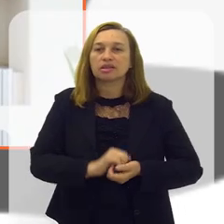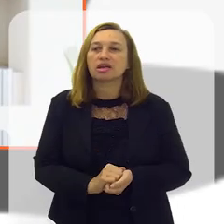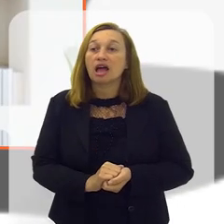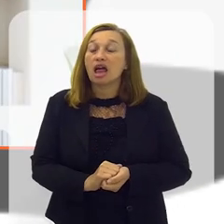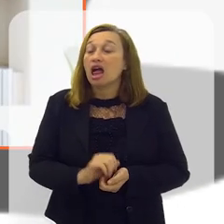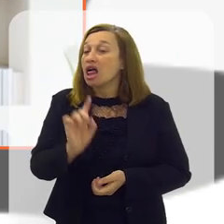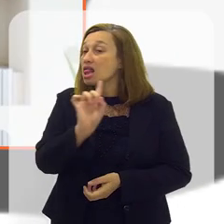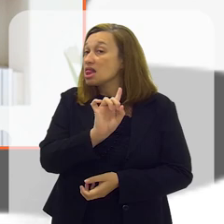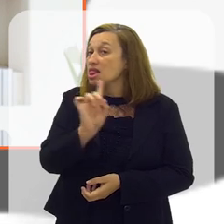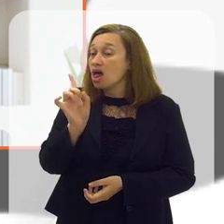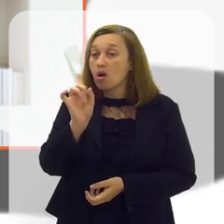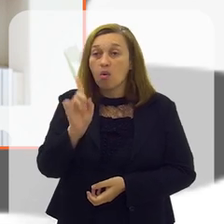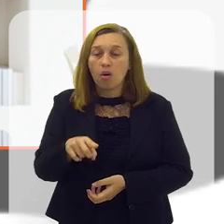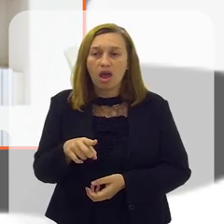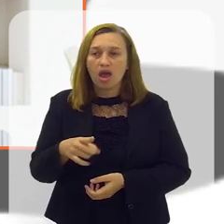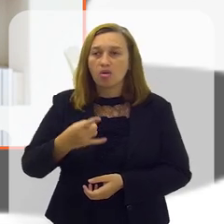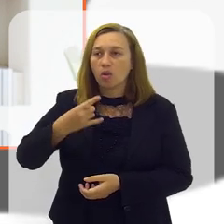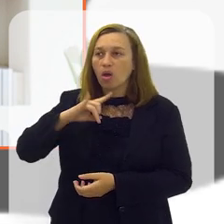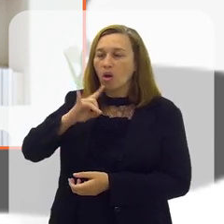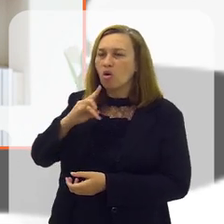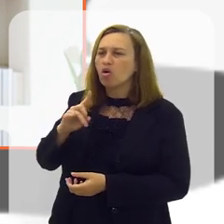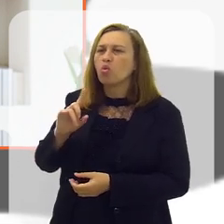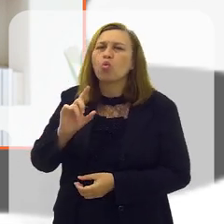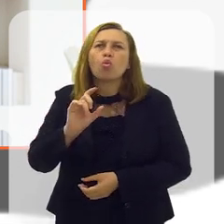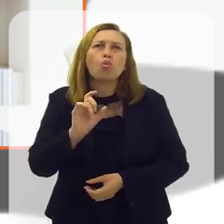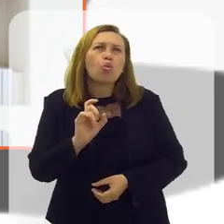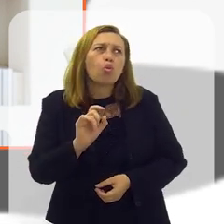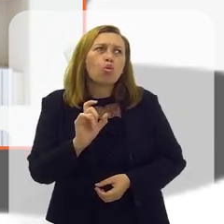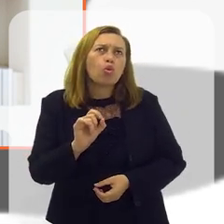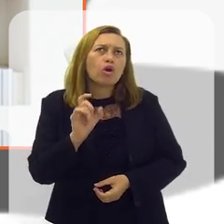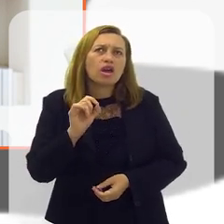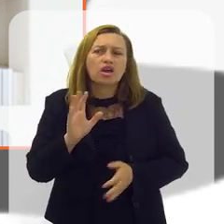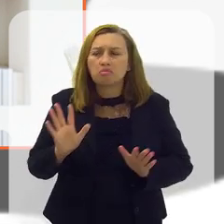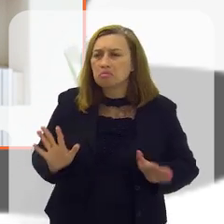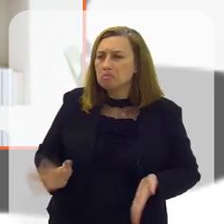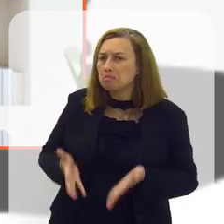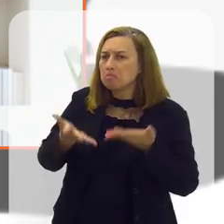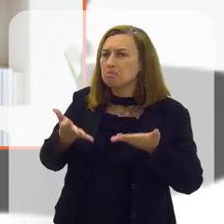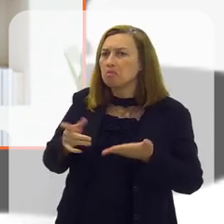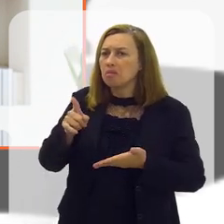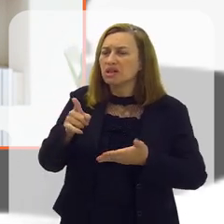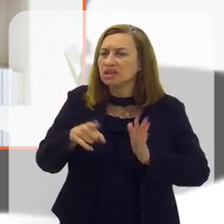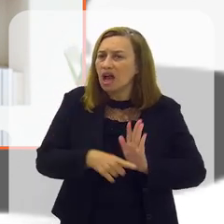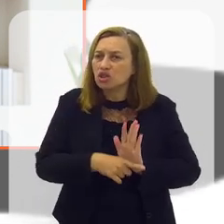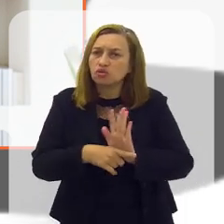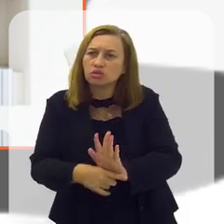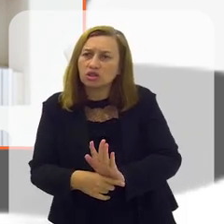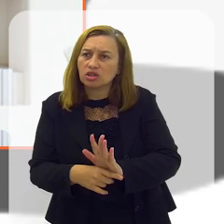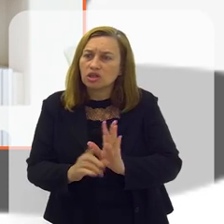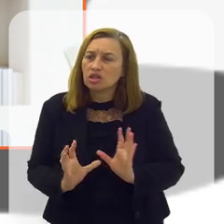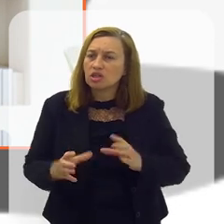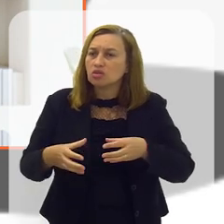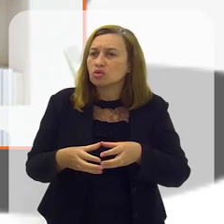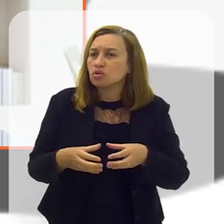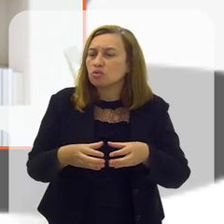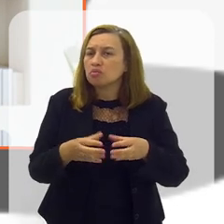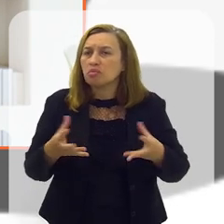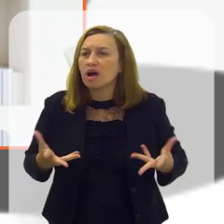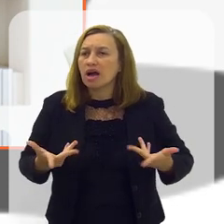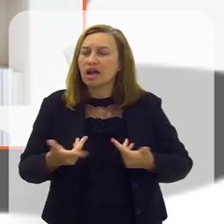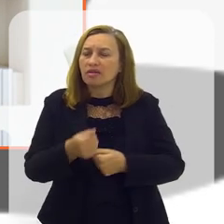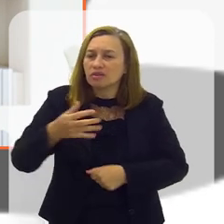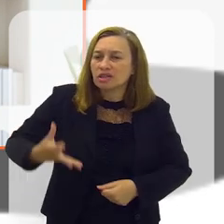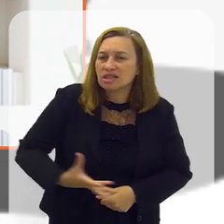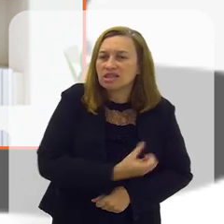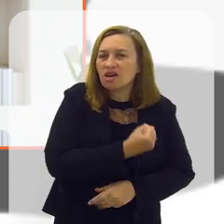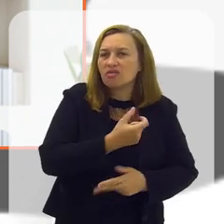é alcoólica, o que que te motivou e te motiva para estar contribuindo tanto com esse grupo extraordinário